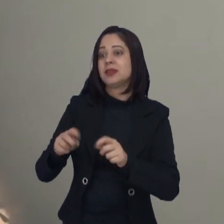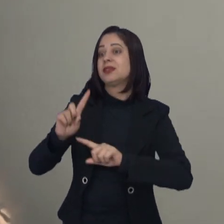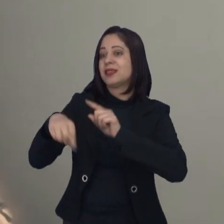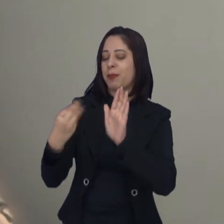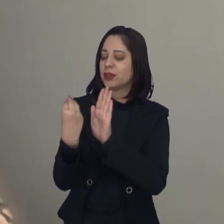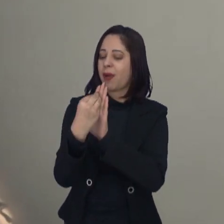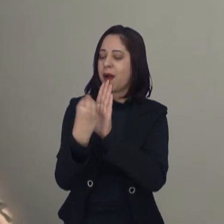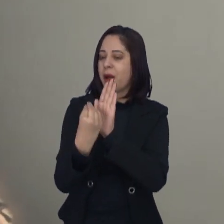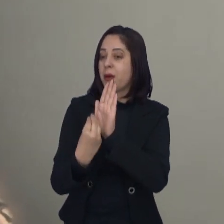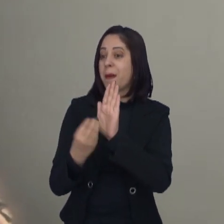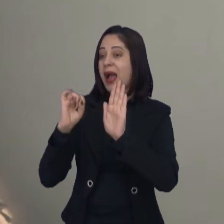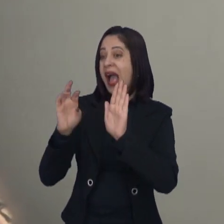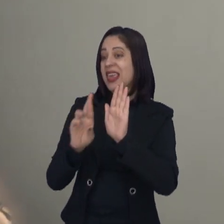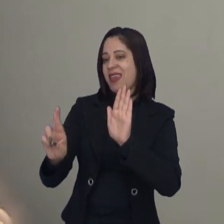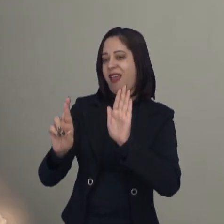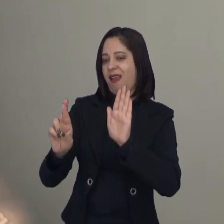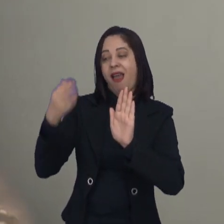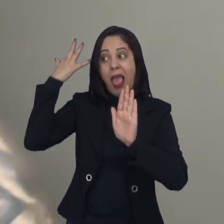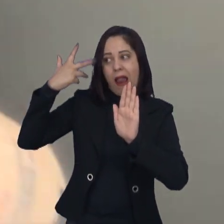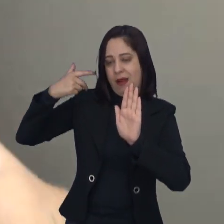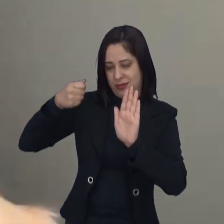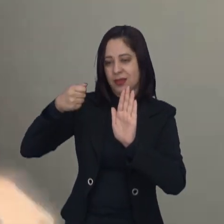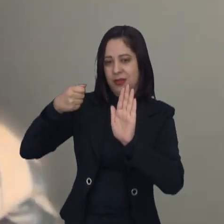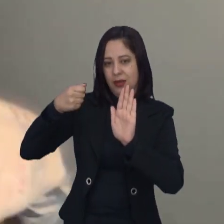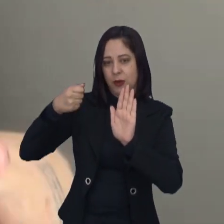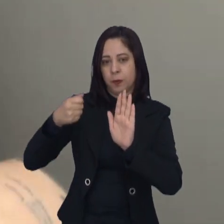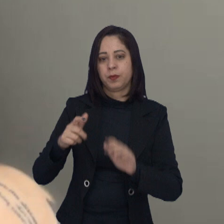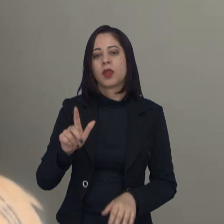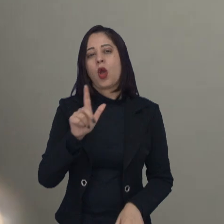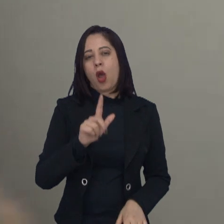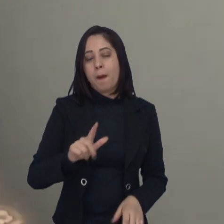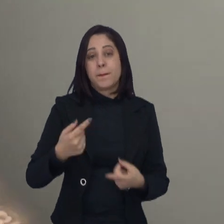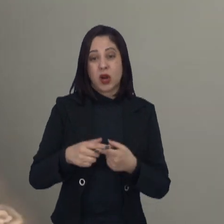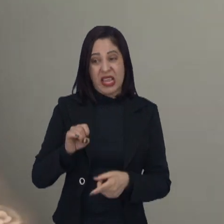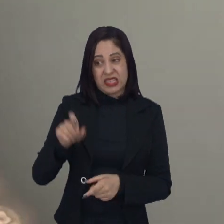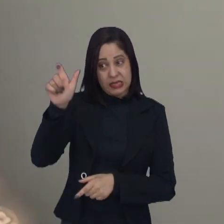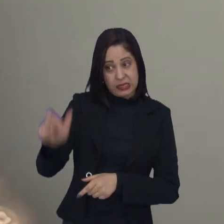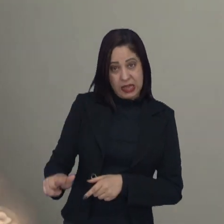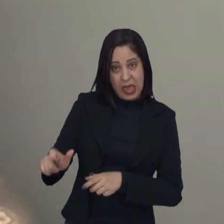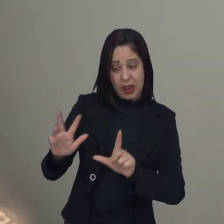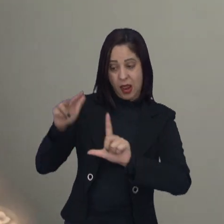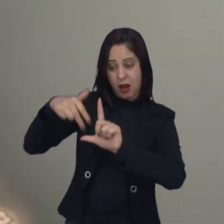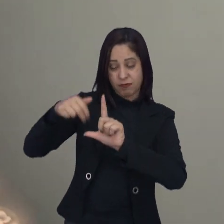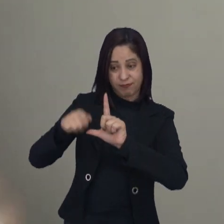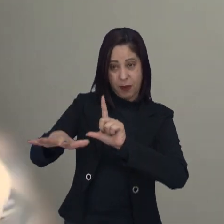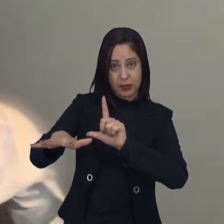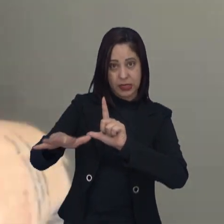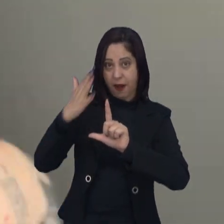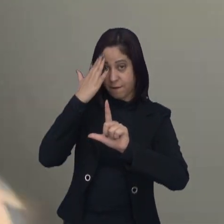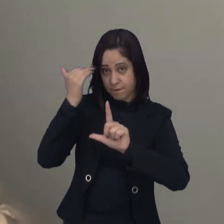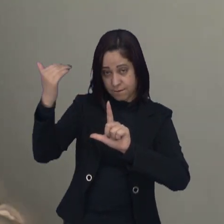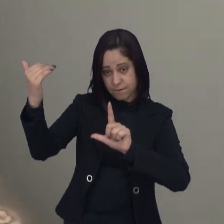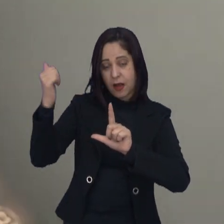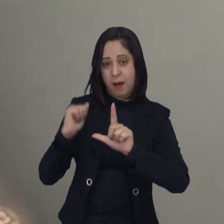gente sabe que quando a gente trabalha com influencer, lógico, de alta performance, alto alcance, né, que é o que nós normalmente pegamos no escritório, que são